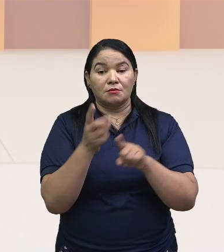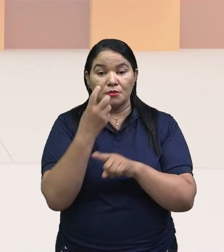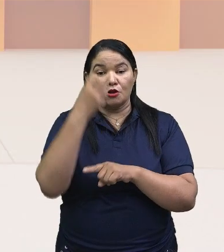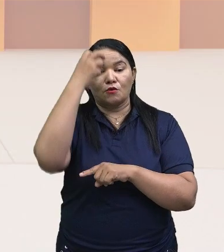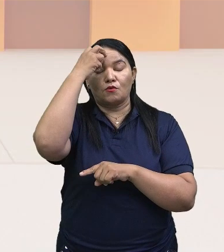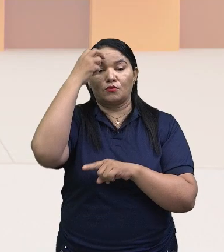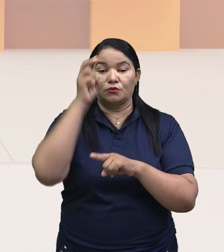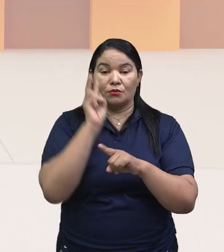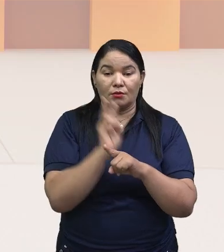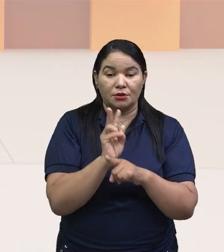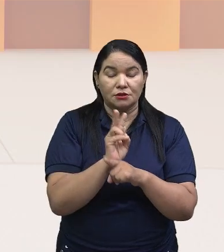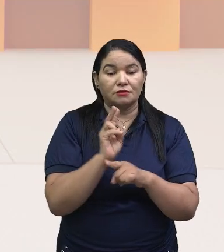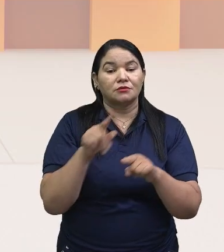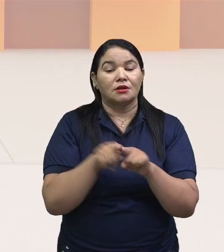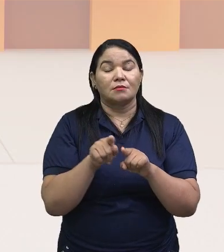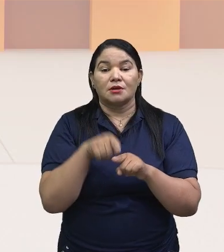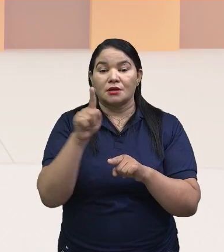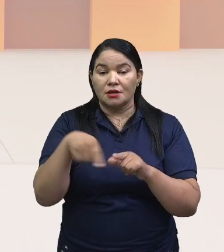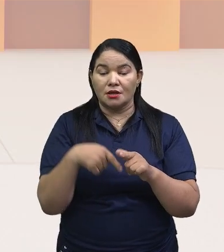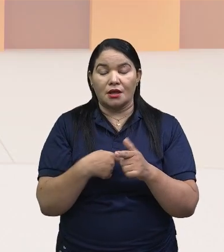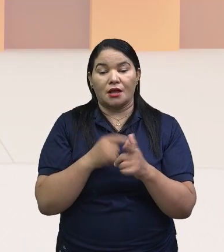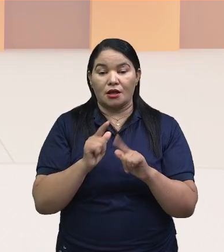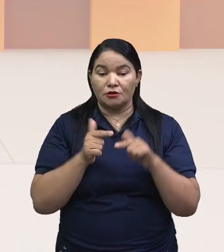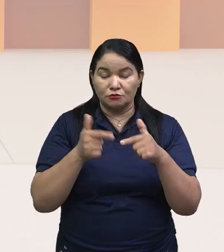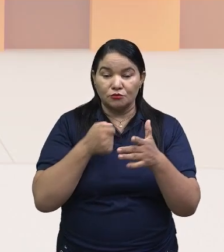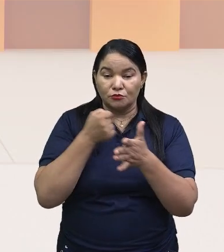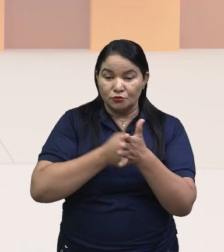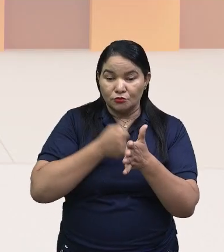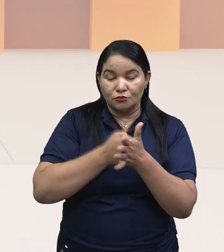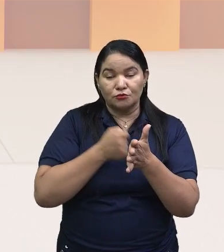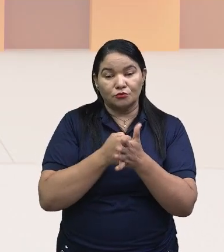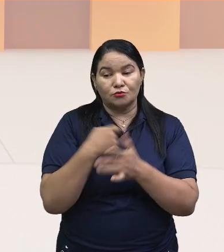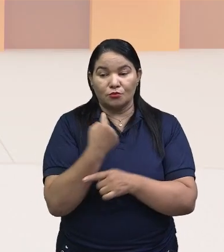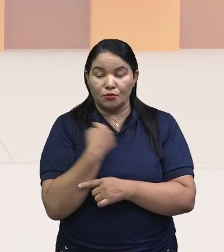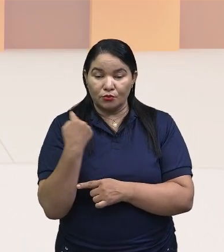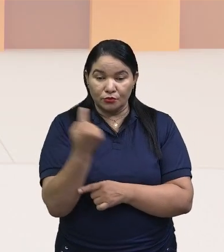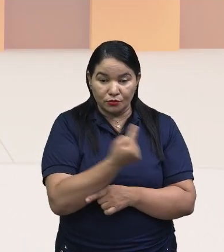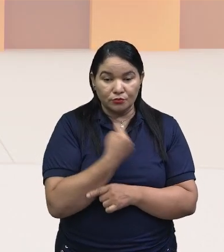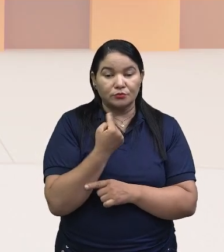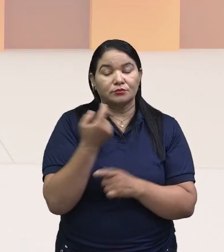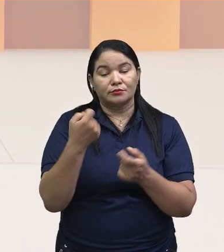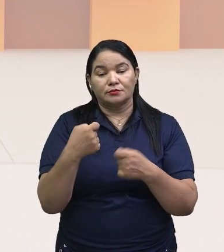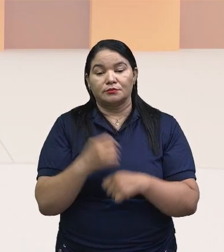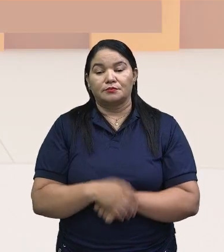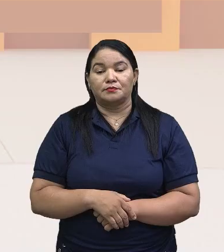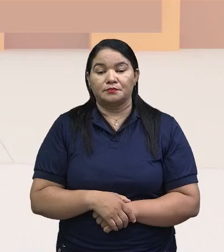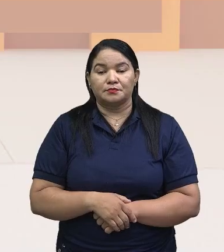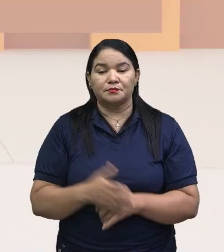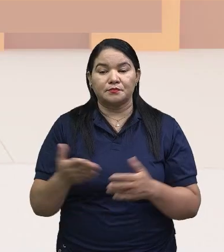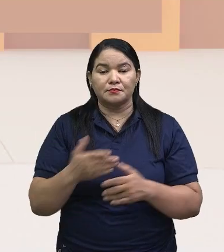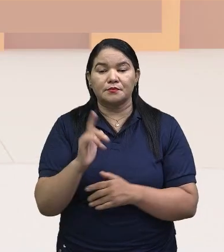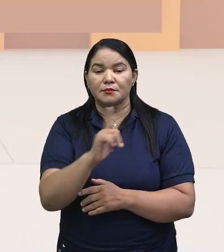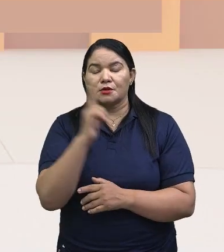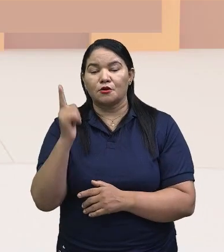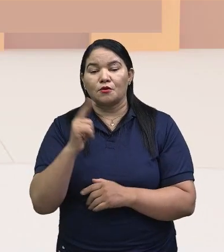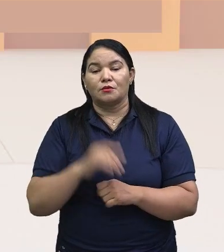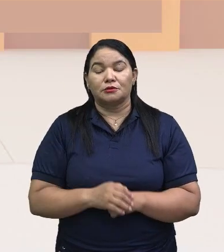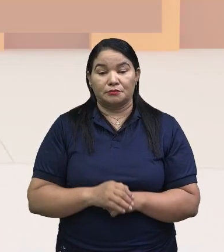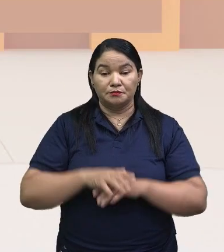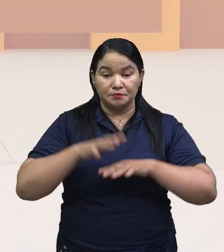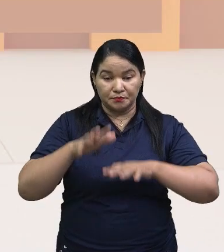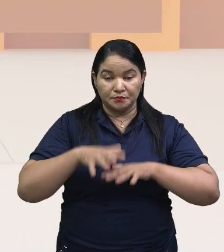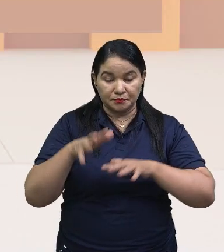deve ser lutada por todos nós, certo? Agora vamos observar outro movimento